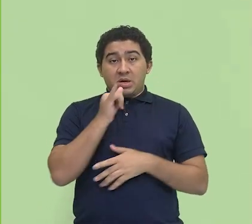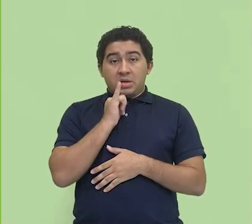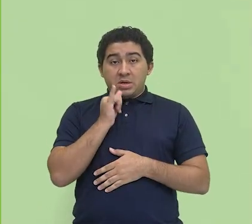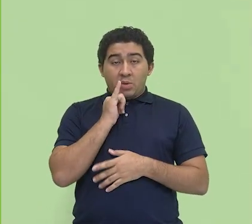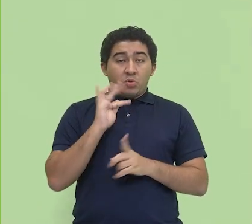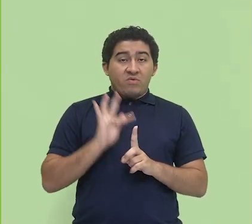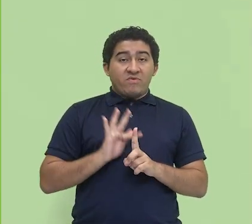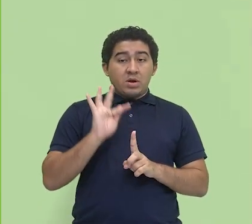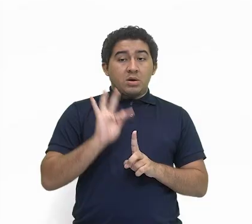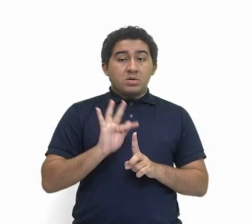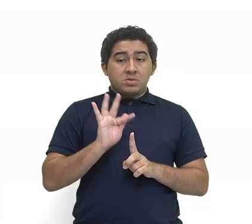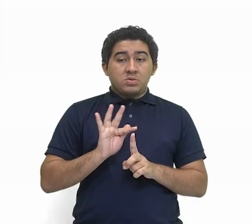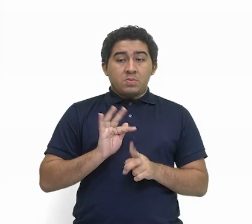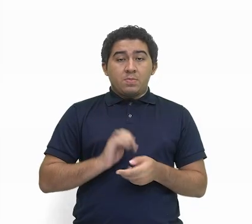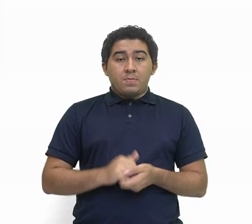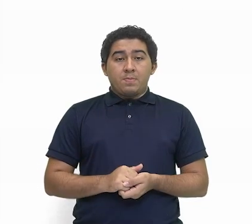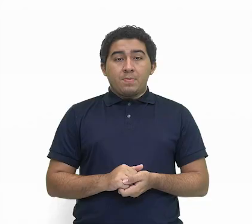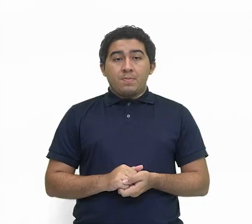escala Fahrenheit.